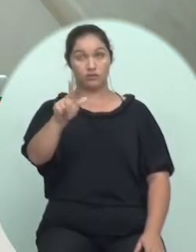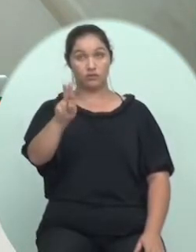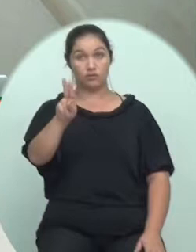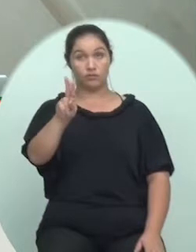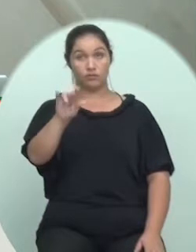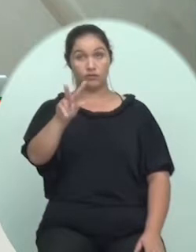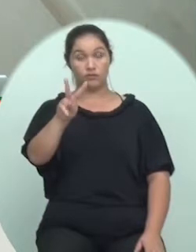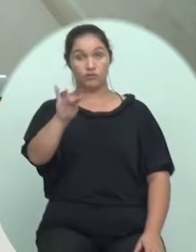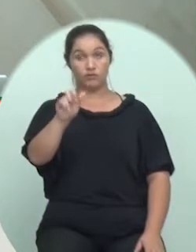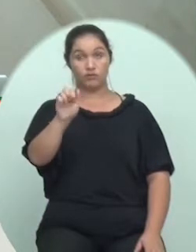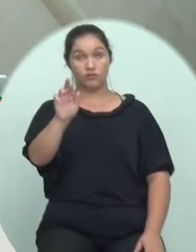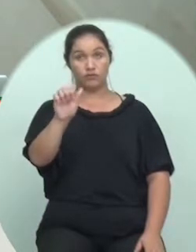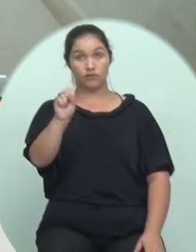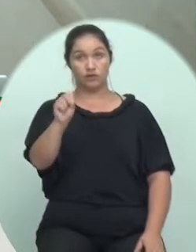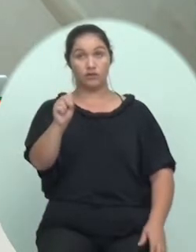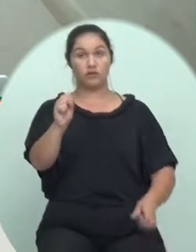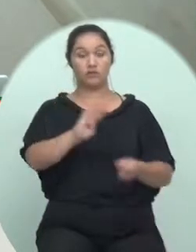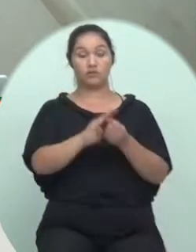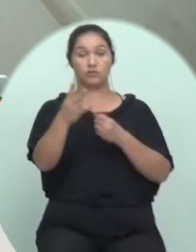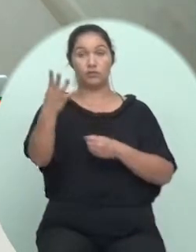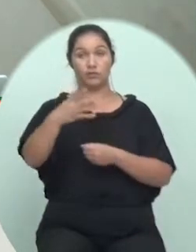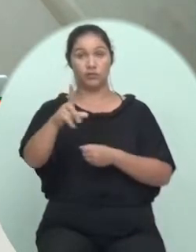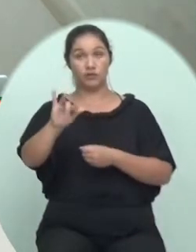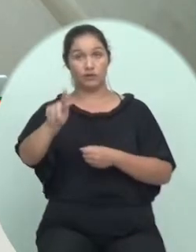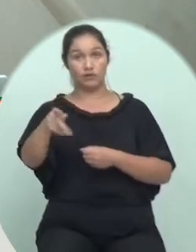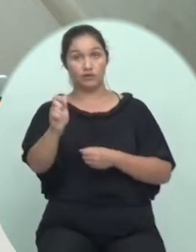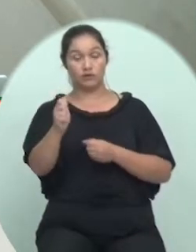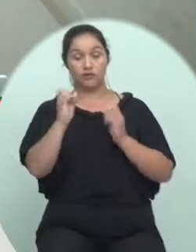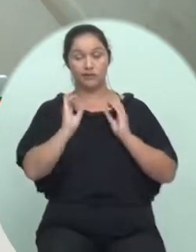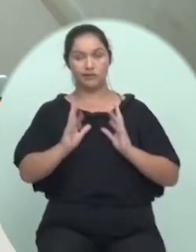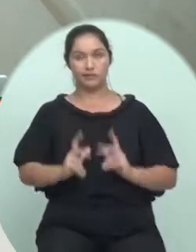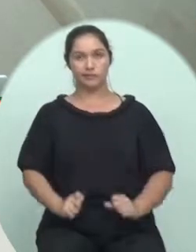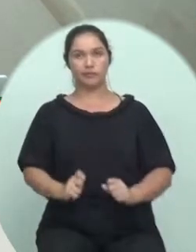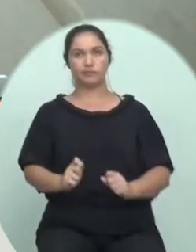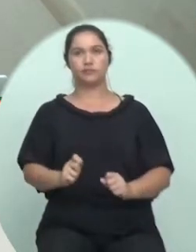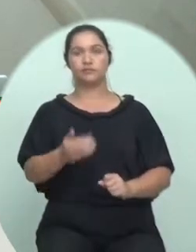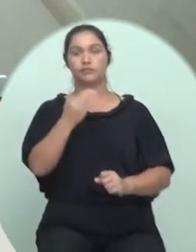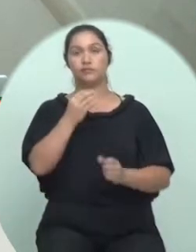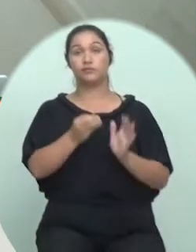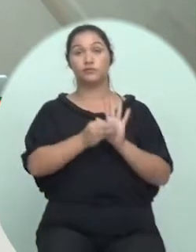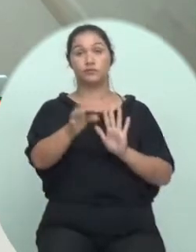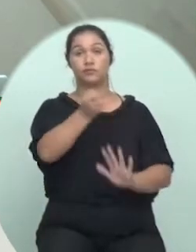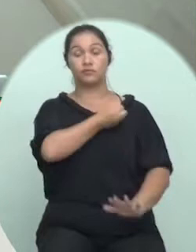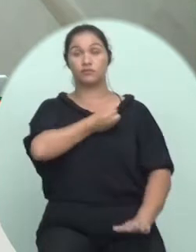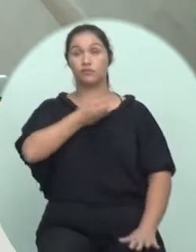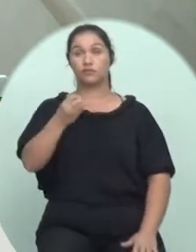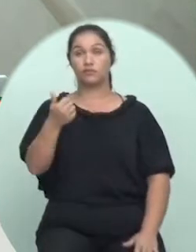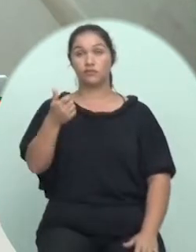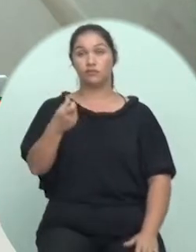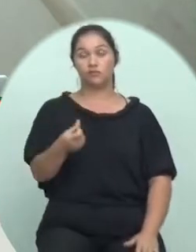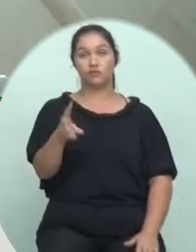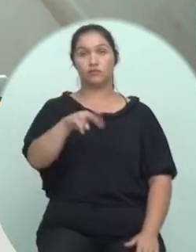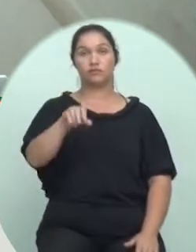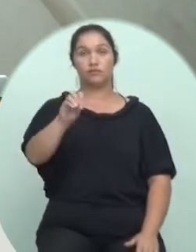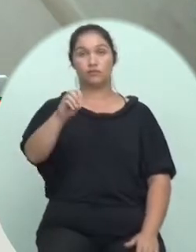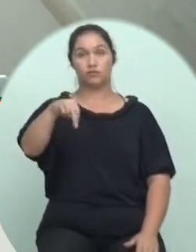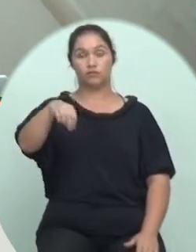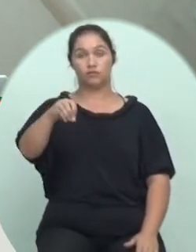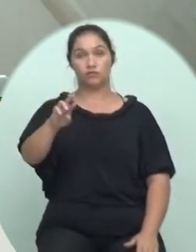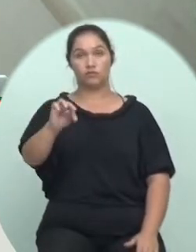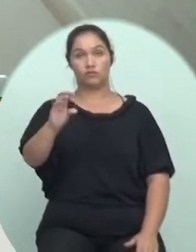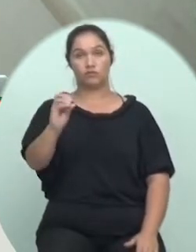BR-101 no bairro Quarta Linha. Indicação 016/2019, autor, vereador Ademir Honorato.